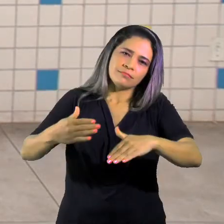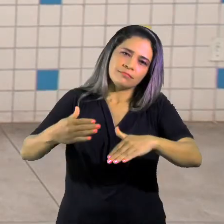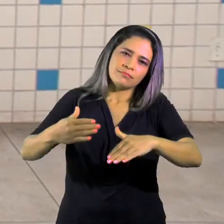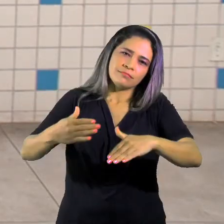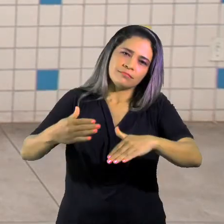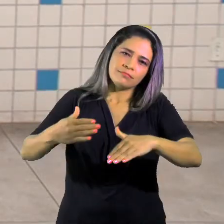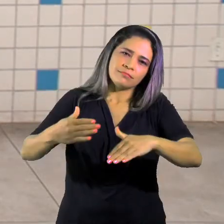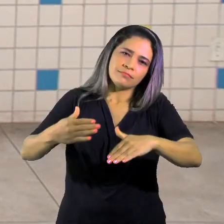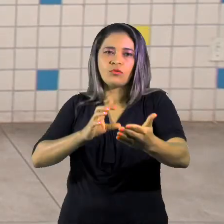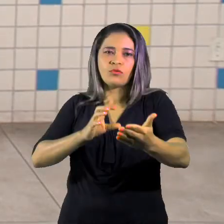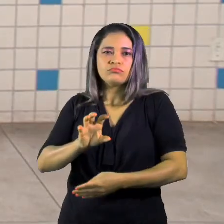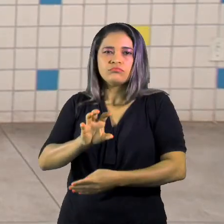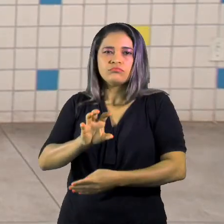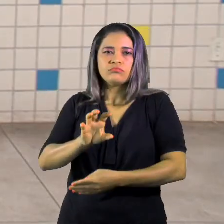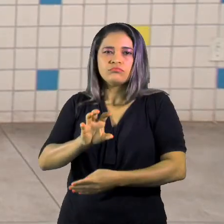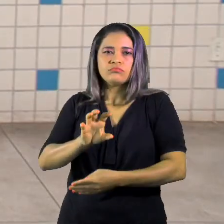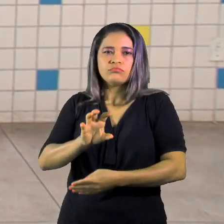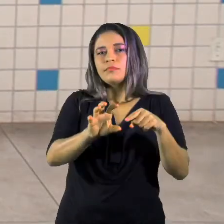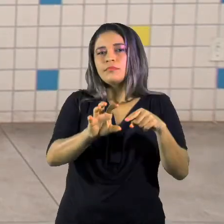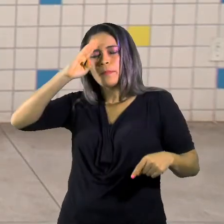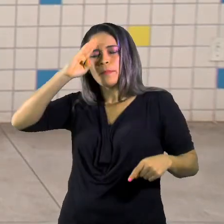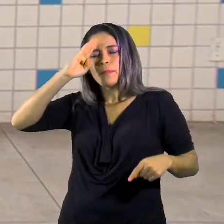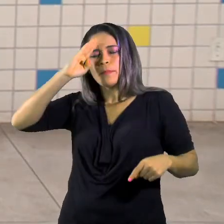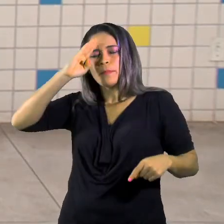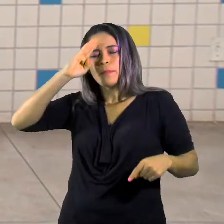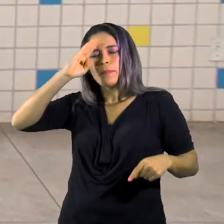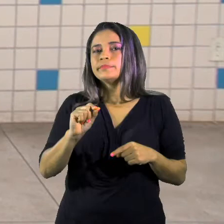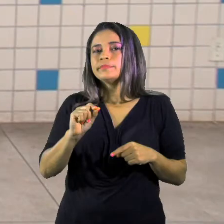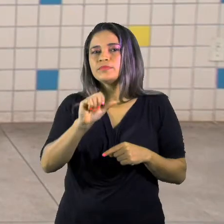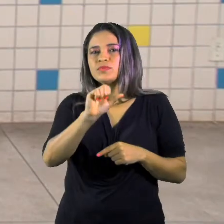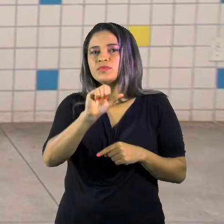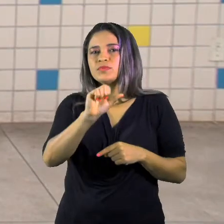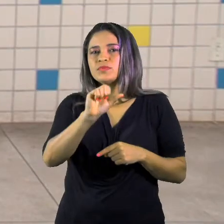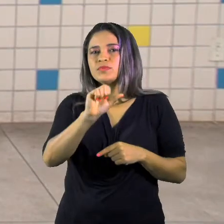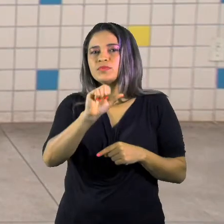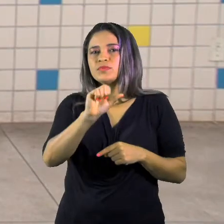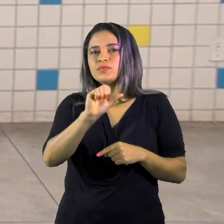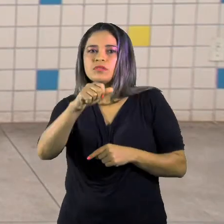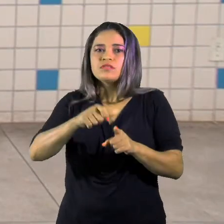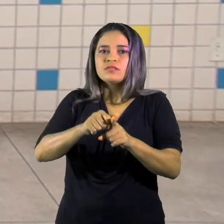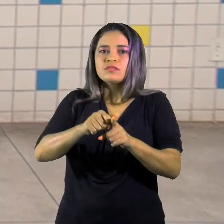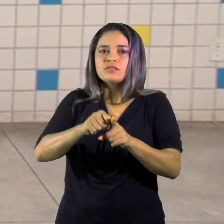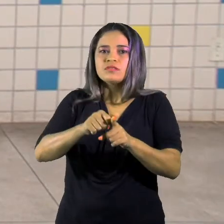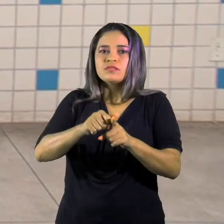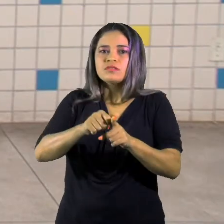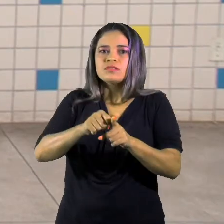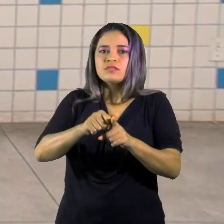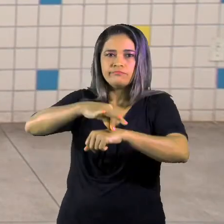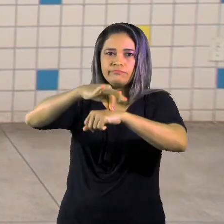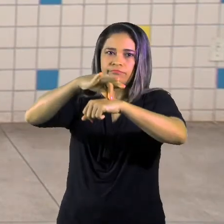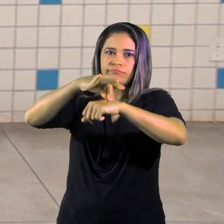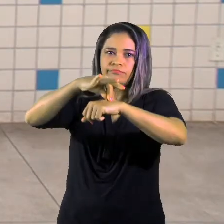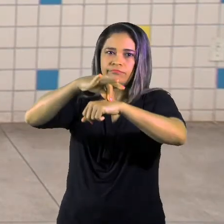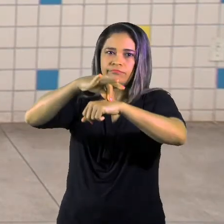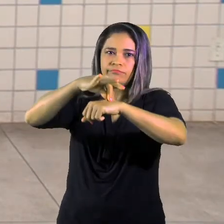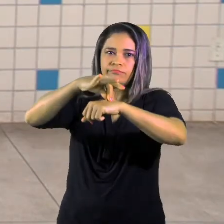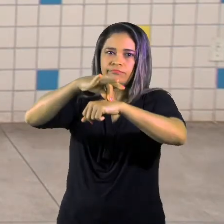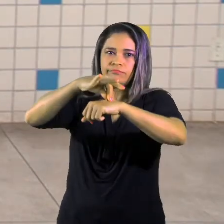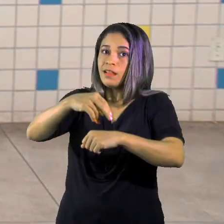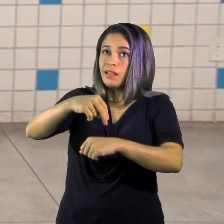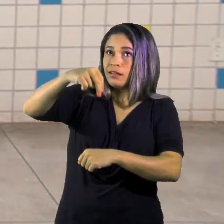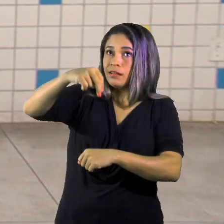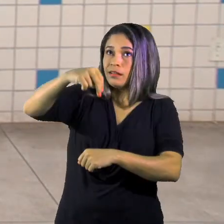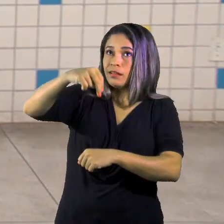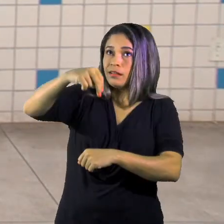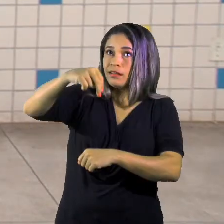centro-oeste, sendo eles os principais soja, milho, carnes e na região norte,